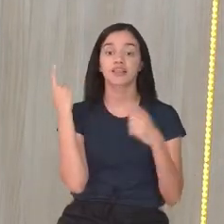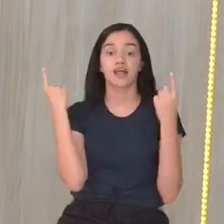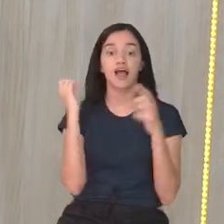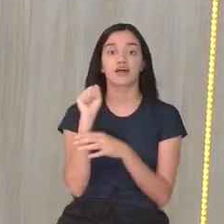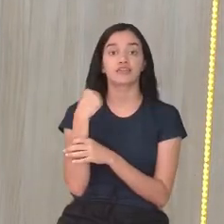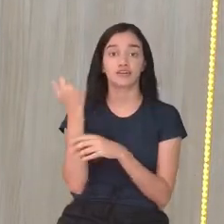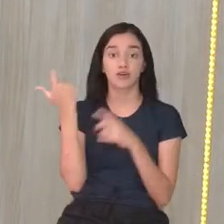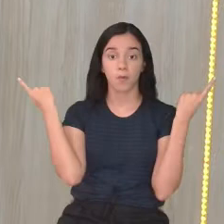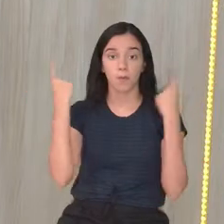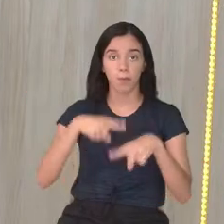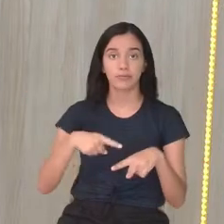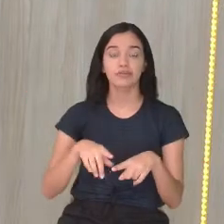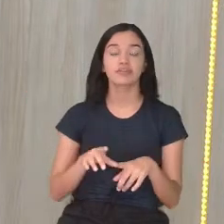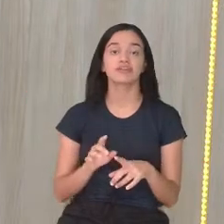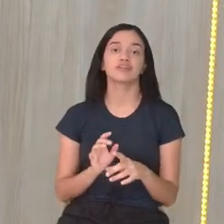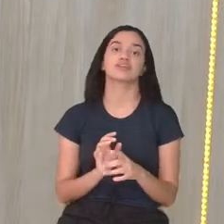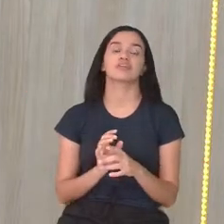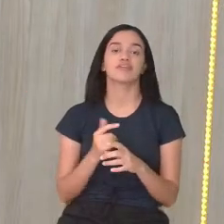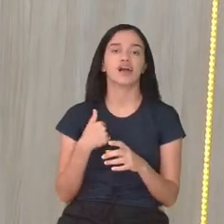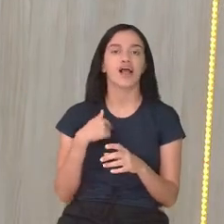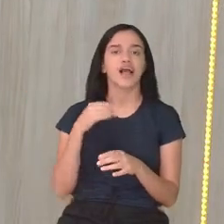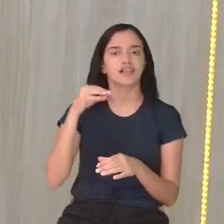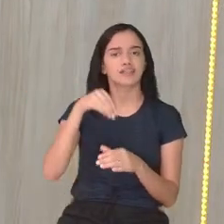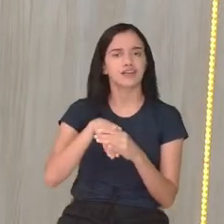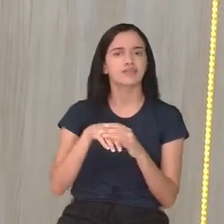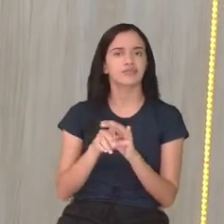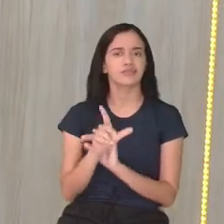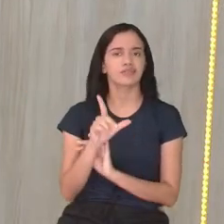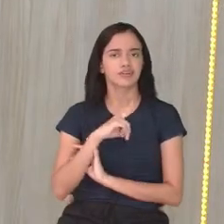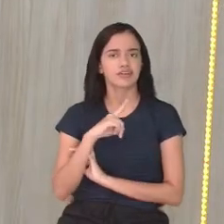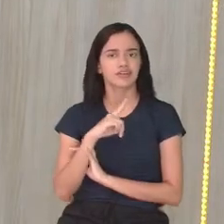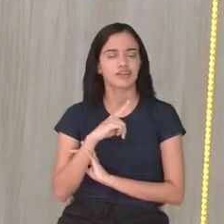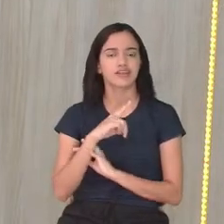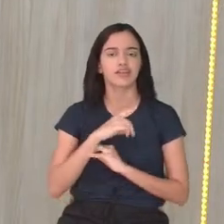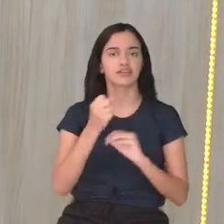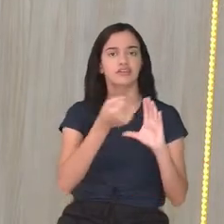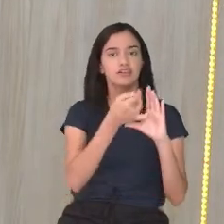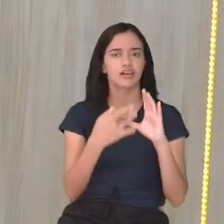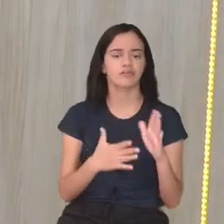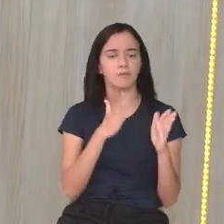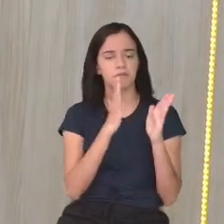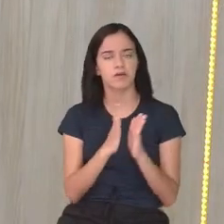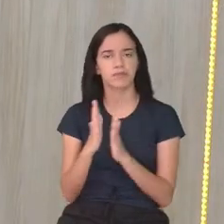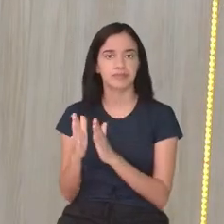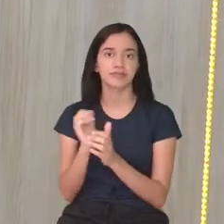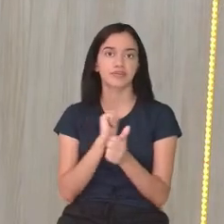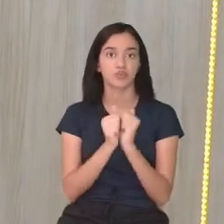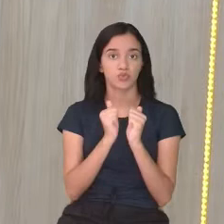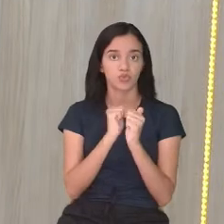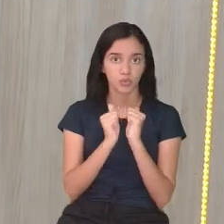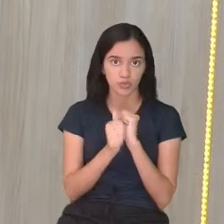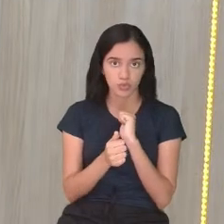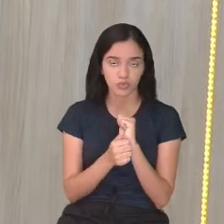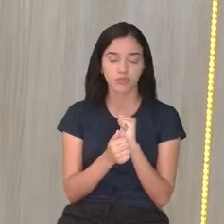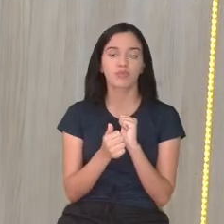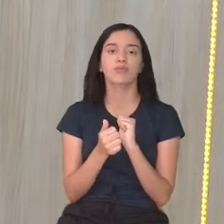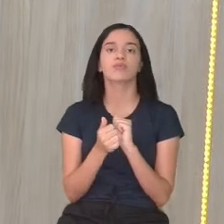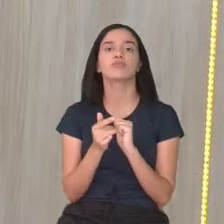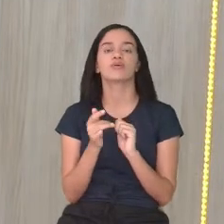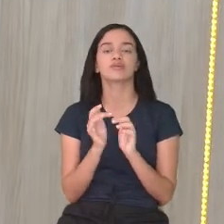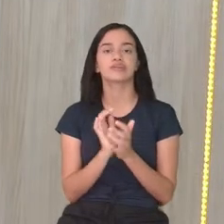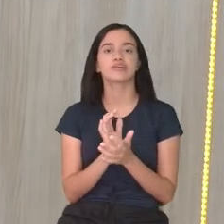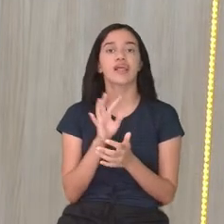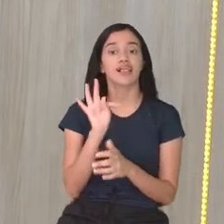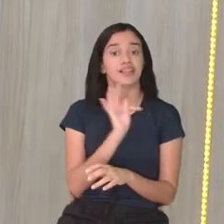competitiva, a gente está aí dentro das classificações do esporte, ela é uma